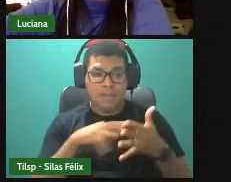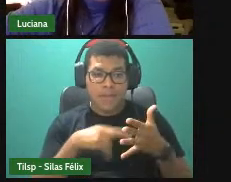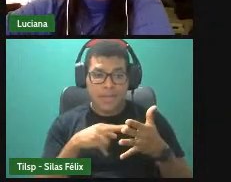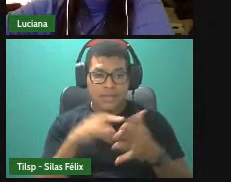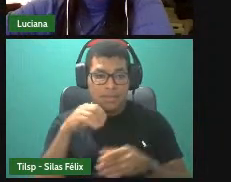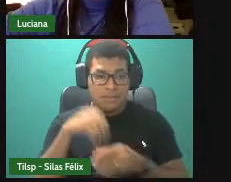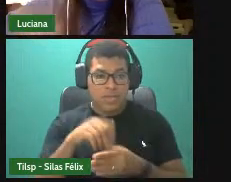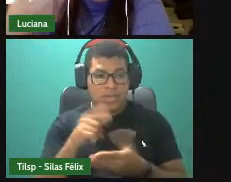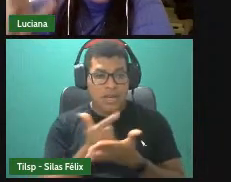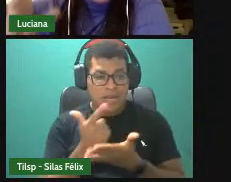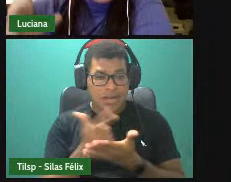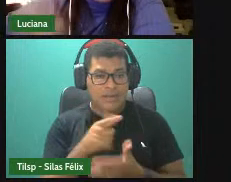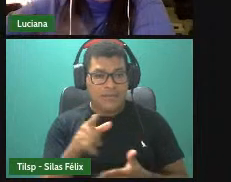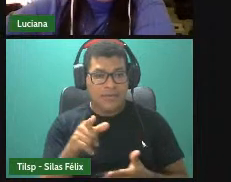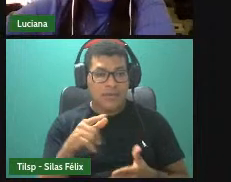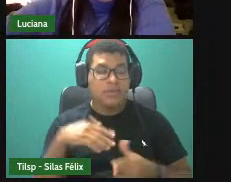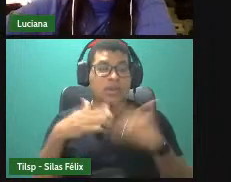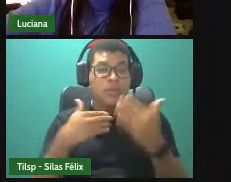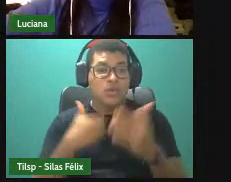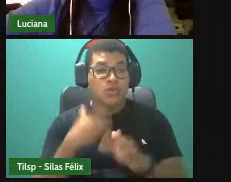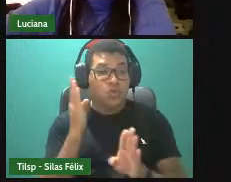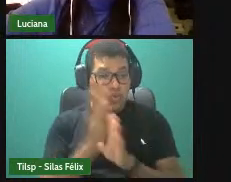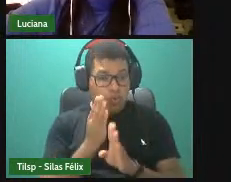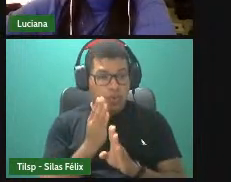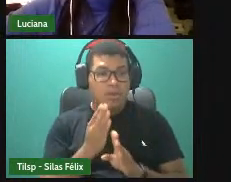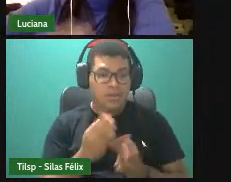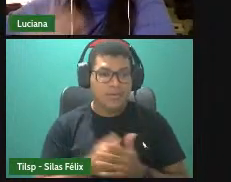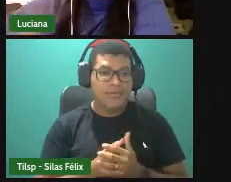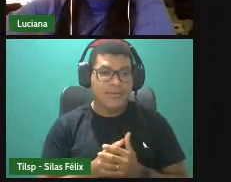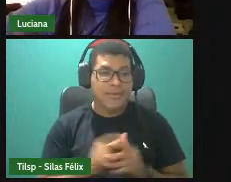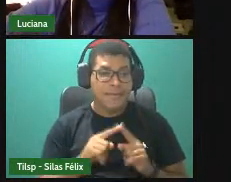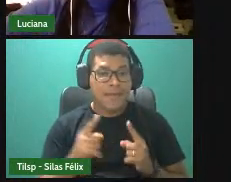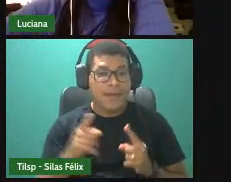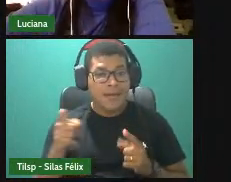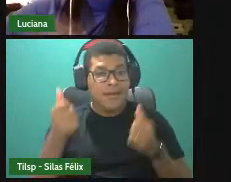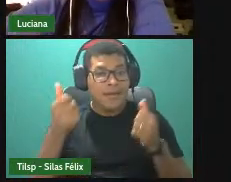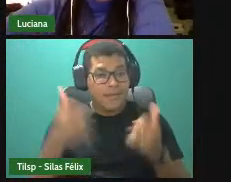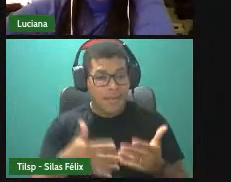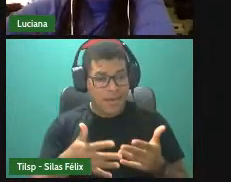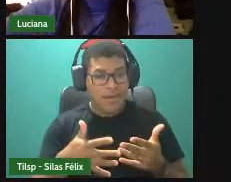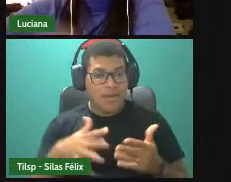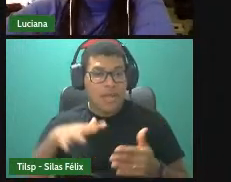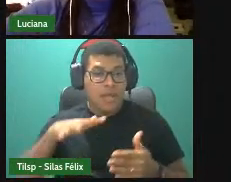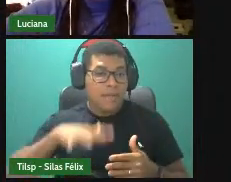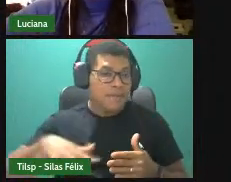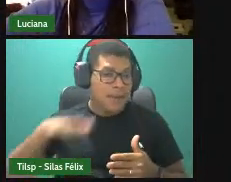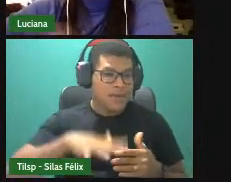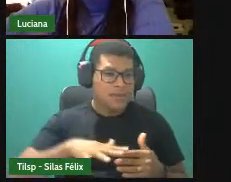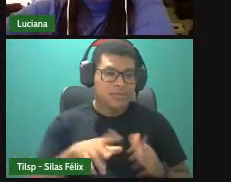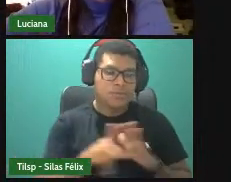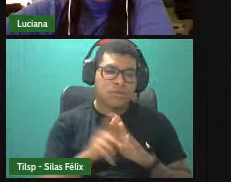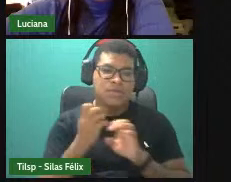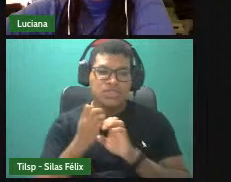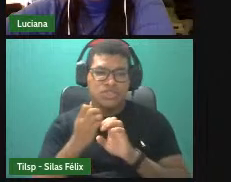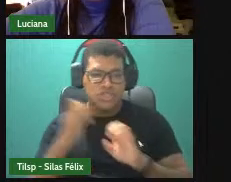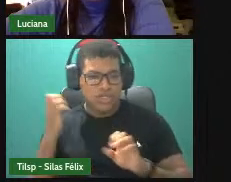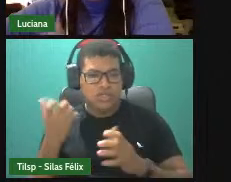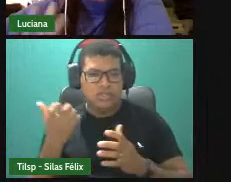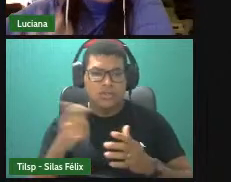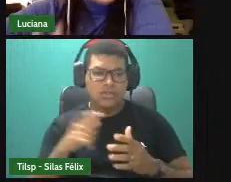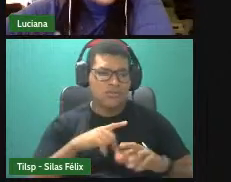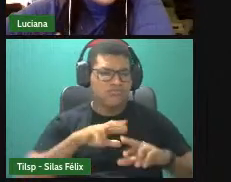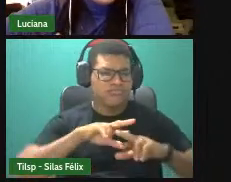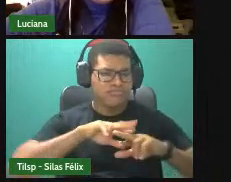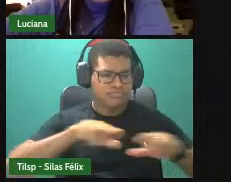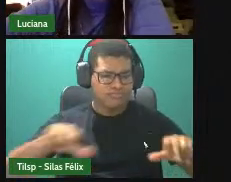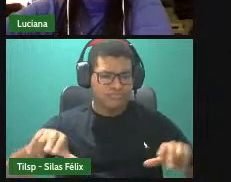livro, que eu fui descobrir depois, inclusive. Tá? Mas ele fala para todas as áreas, engenharia, odontologia,